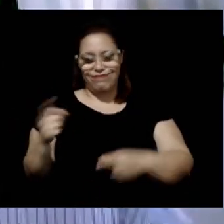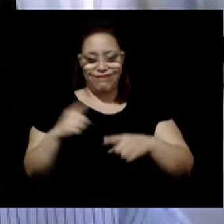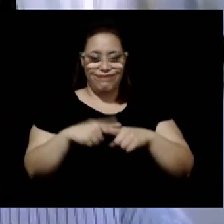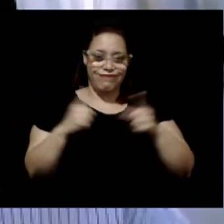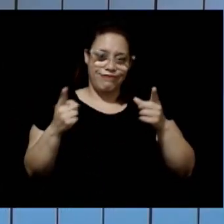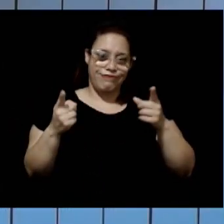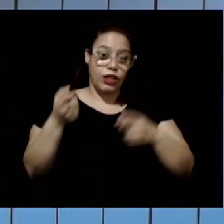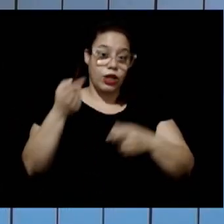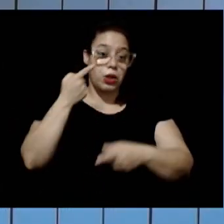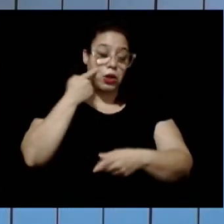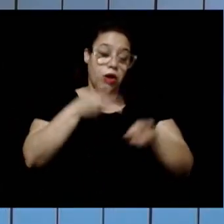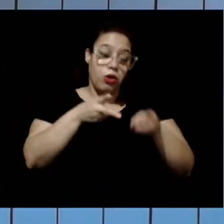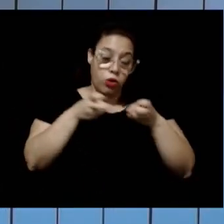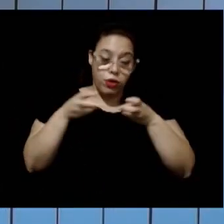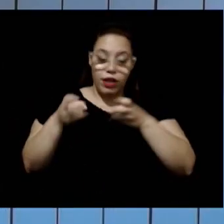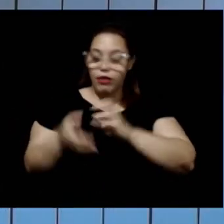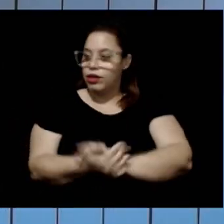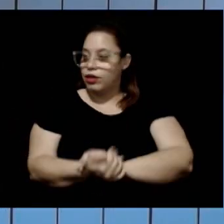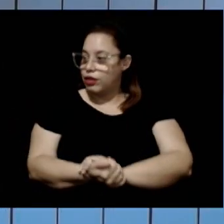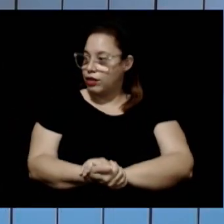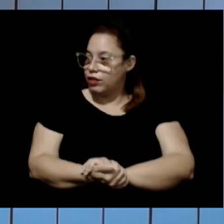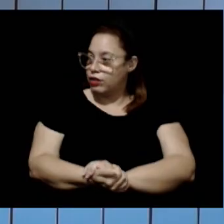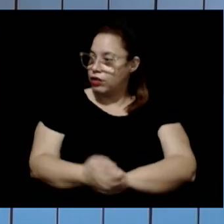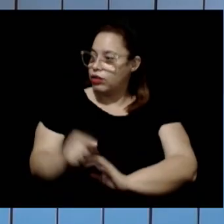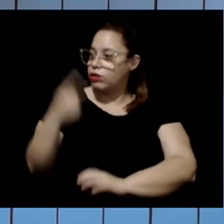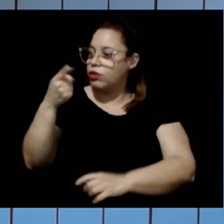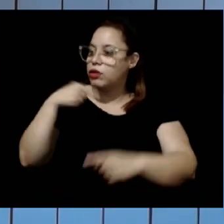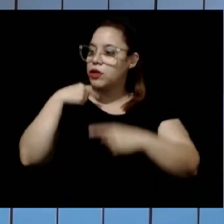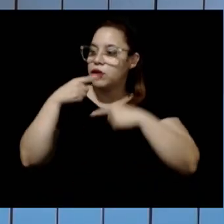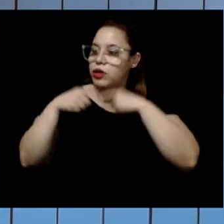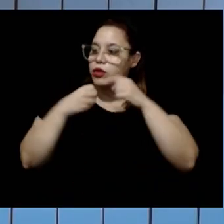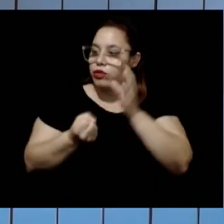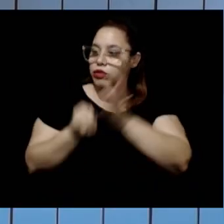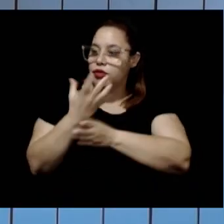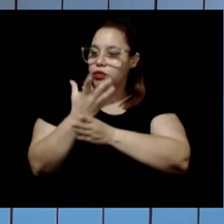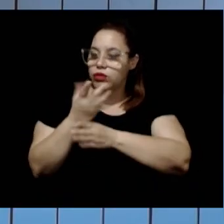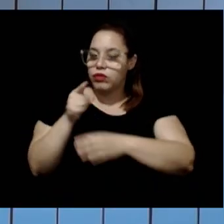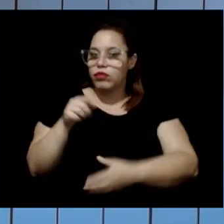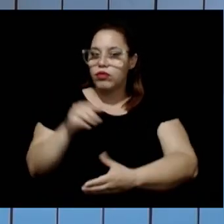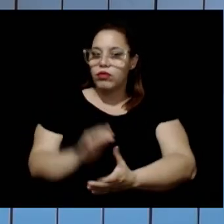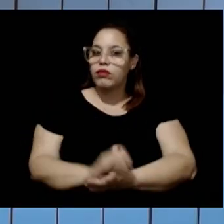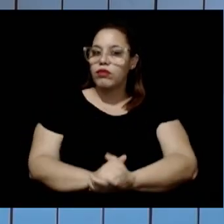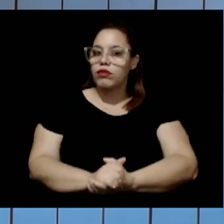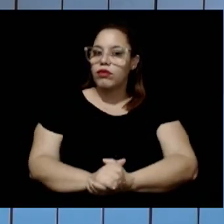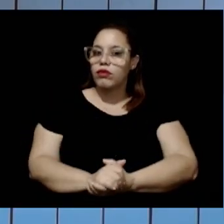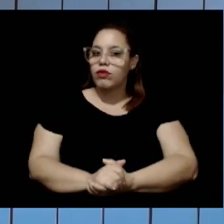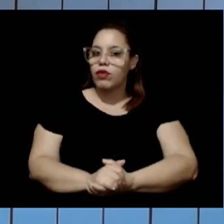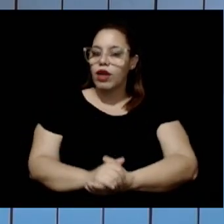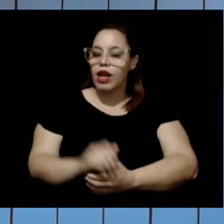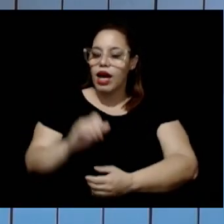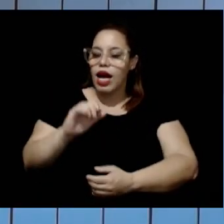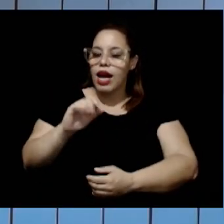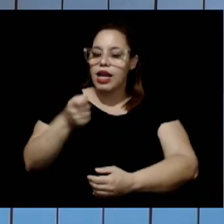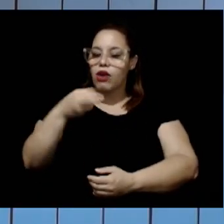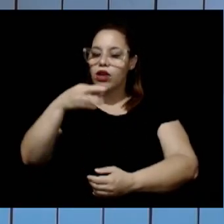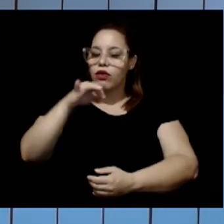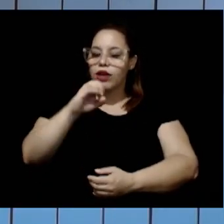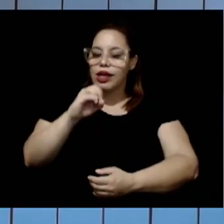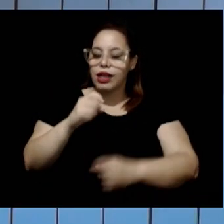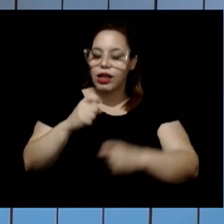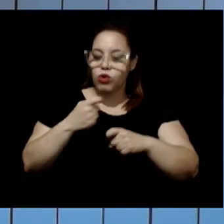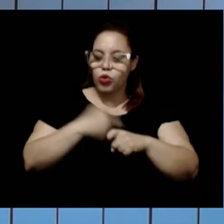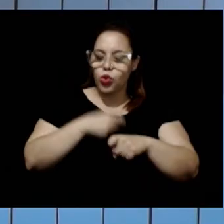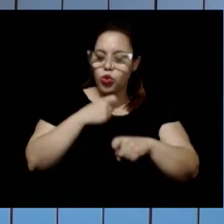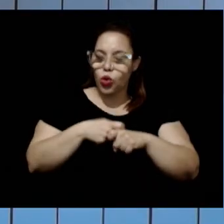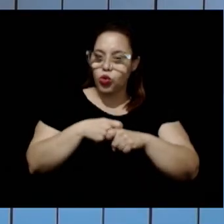né? Uma outra dúvida que surgiu aqui para a gente é a calcificação dos ossos. Tem alguma relação